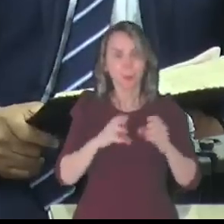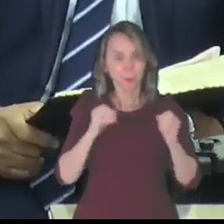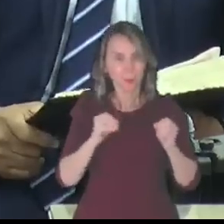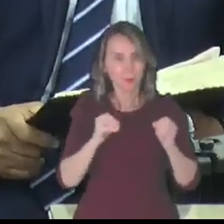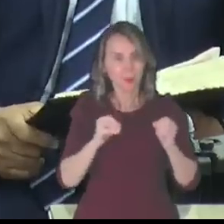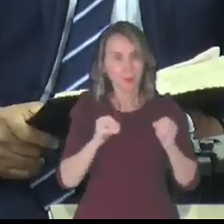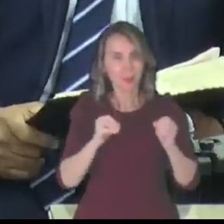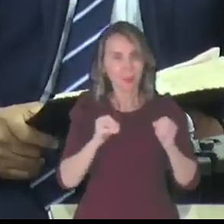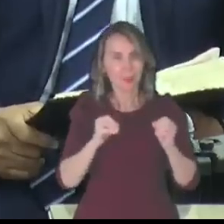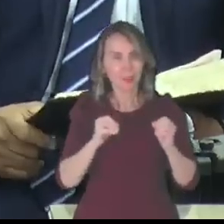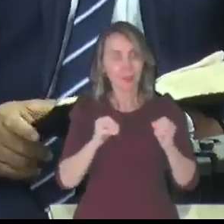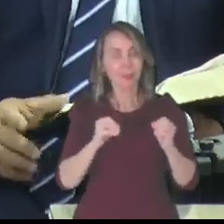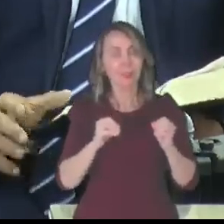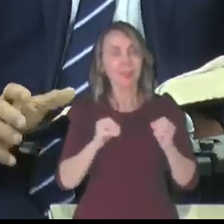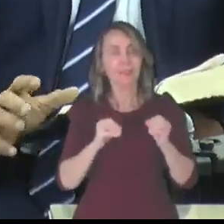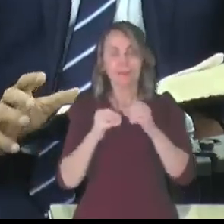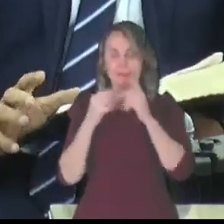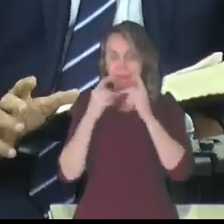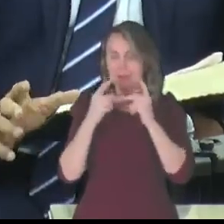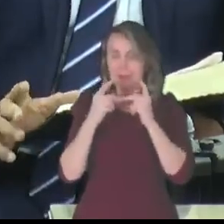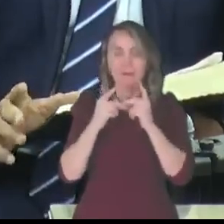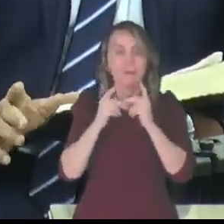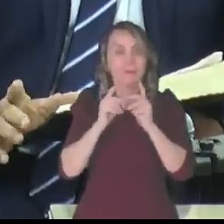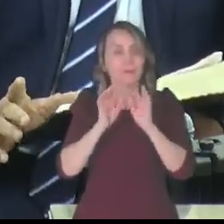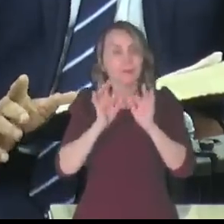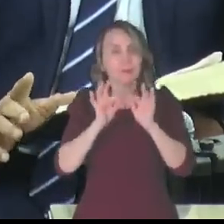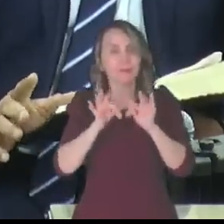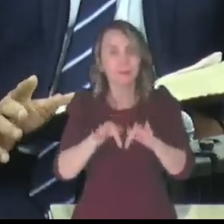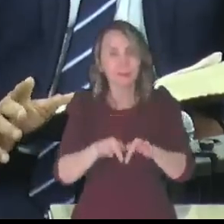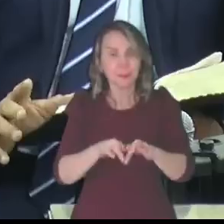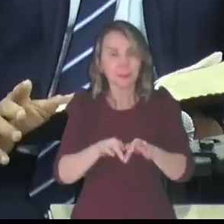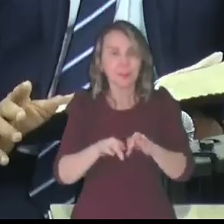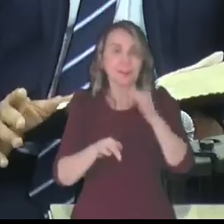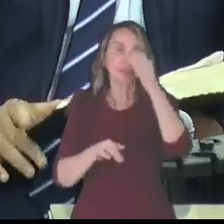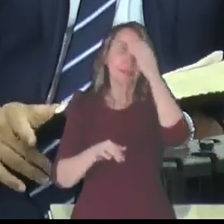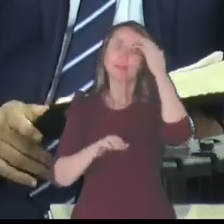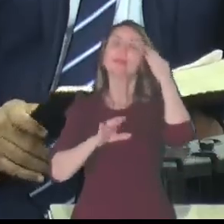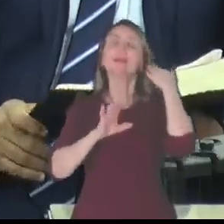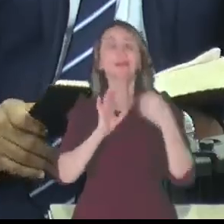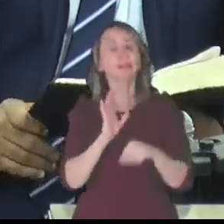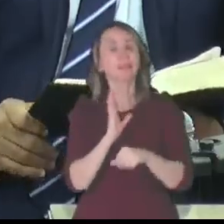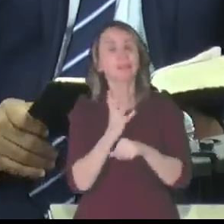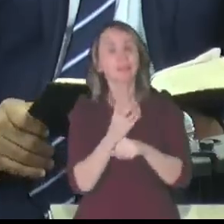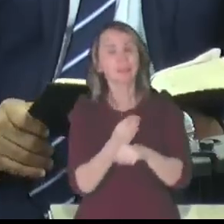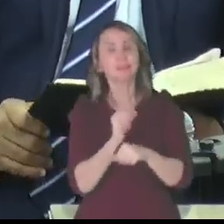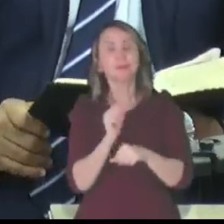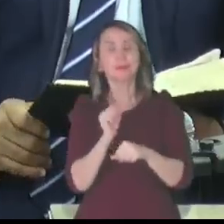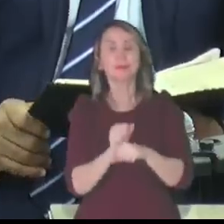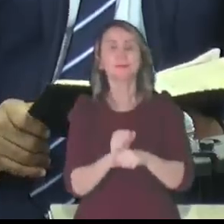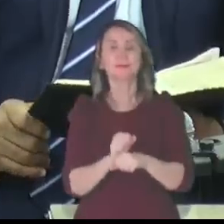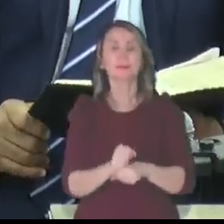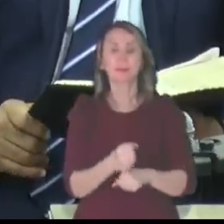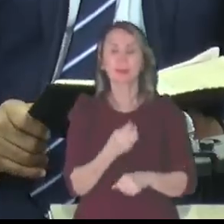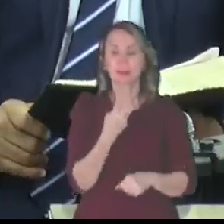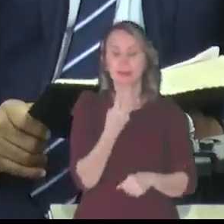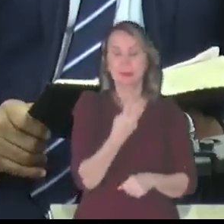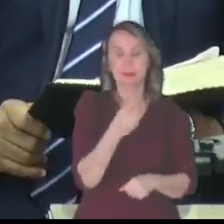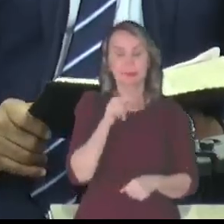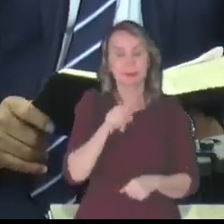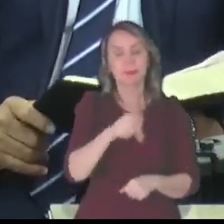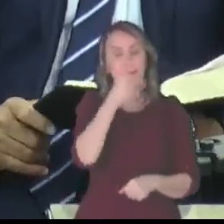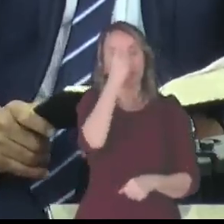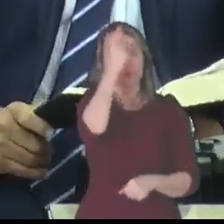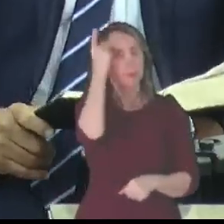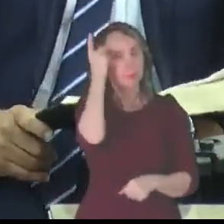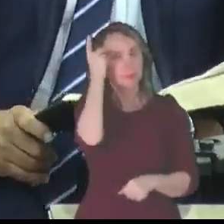final do sermão a Bíblia diz que a igreja de três mil membros passou para